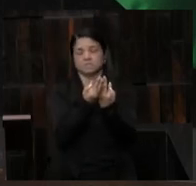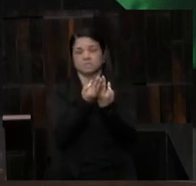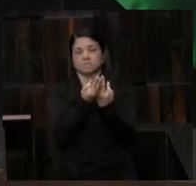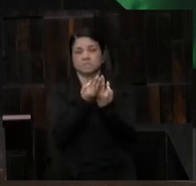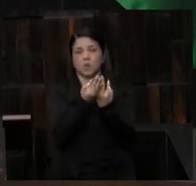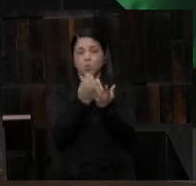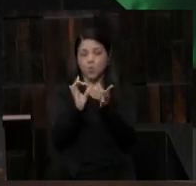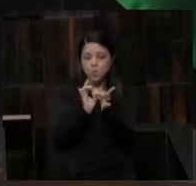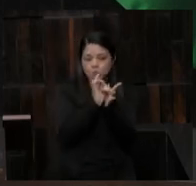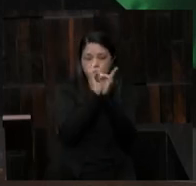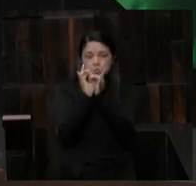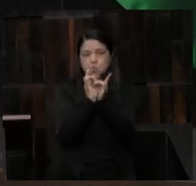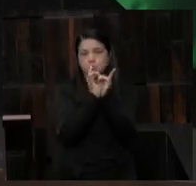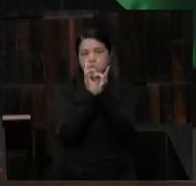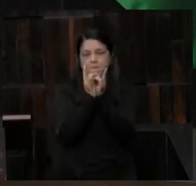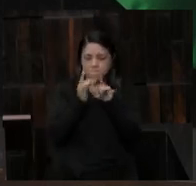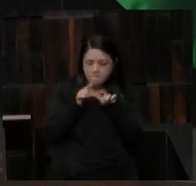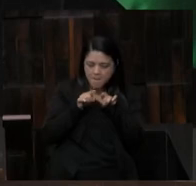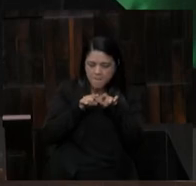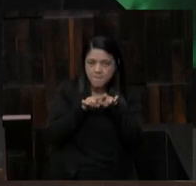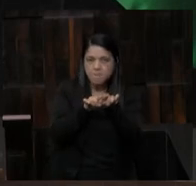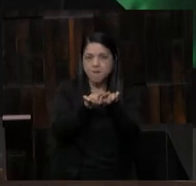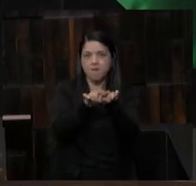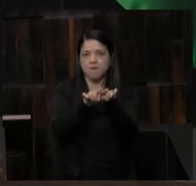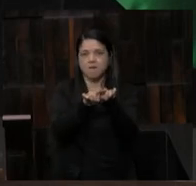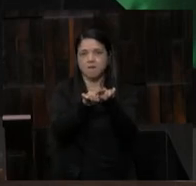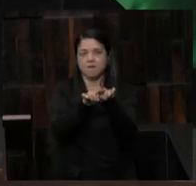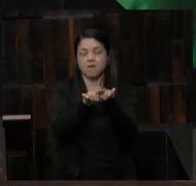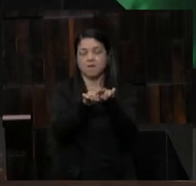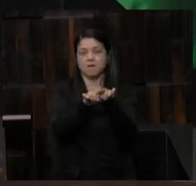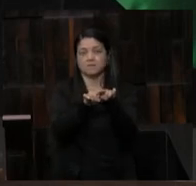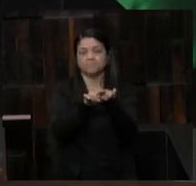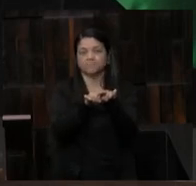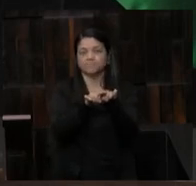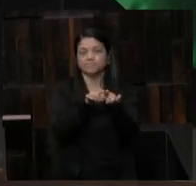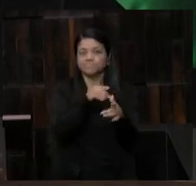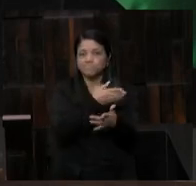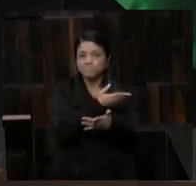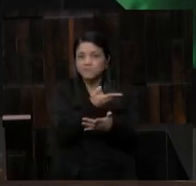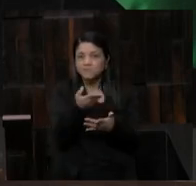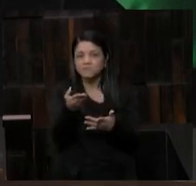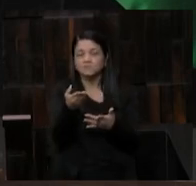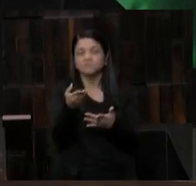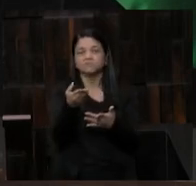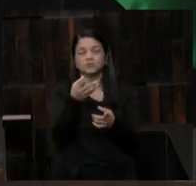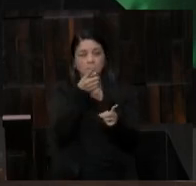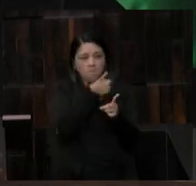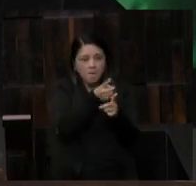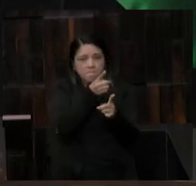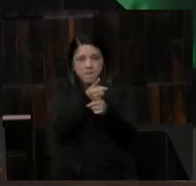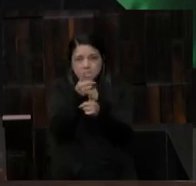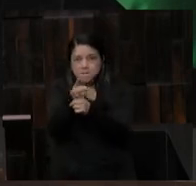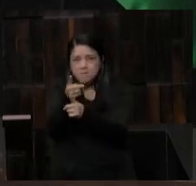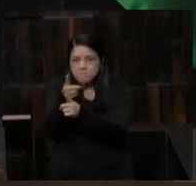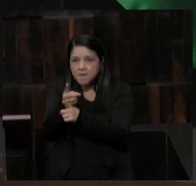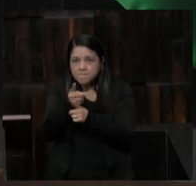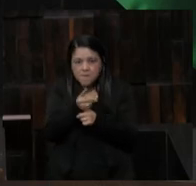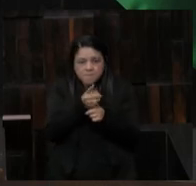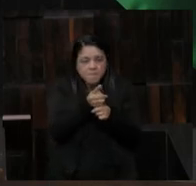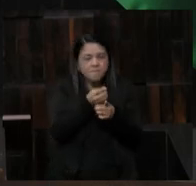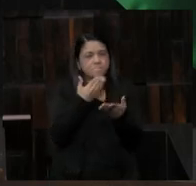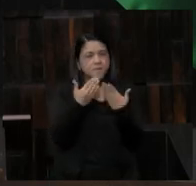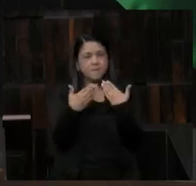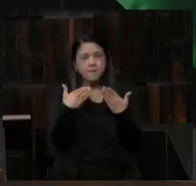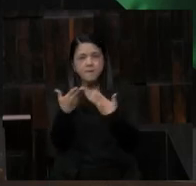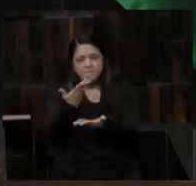se unirem a gente, porque é através de vocês que quanto mais a gente se encontra, mais a gente